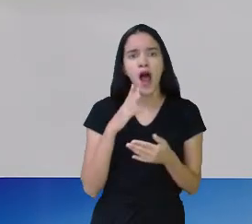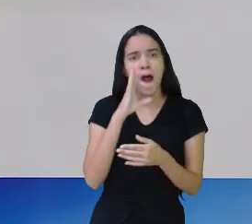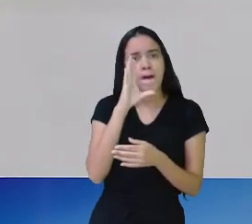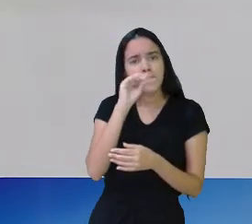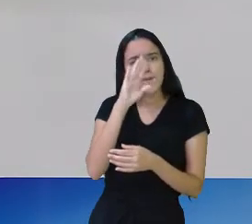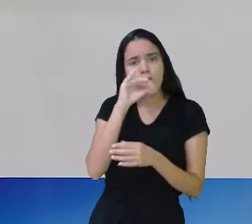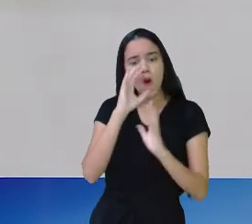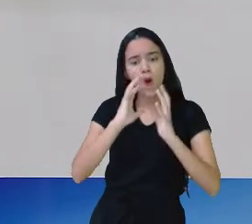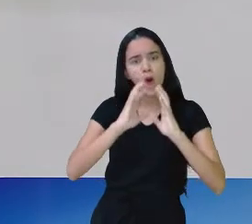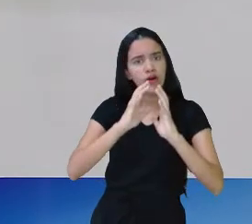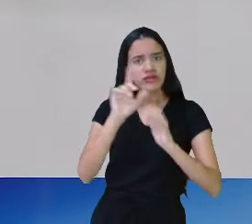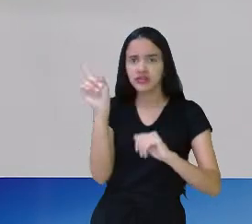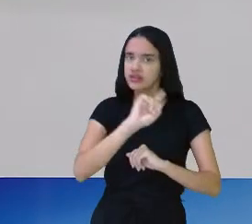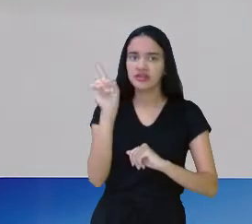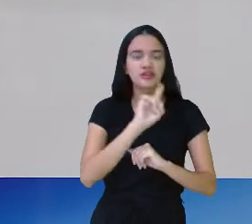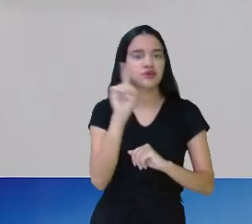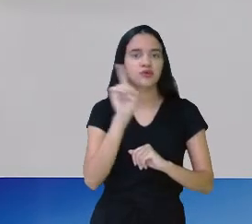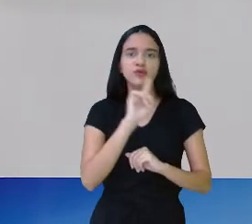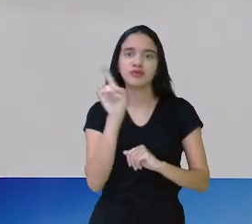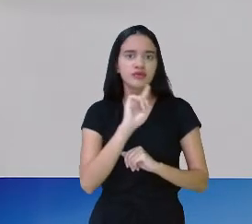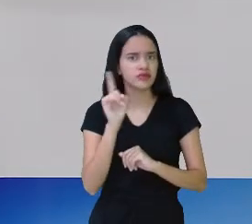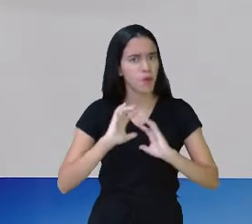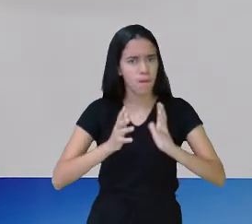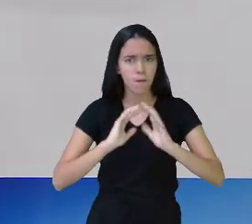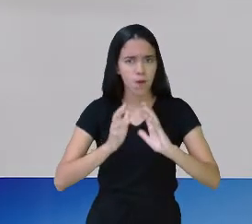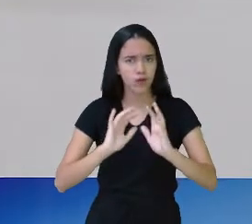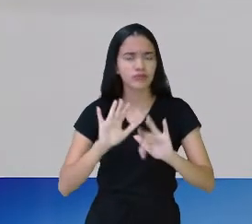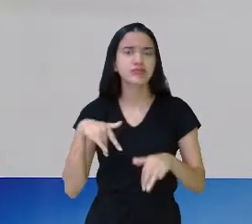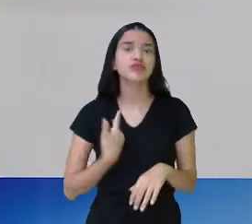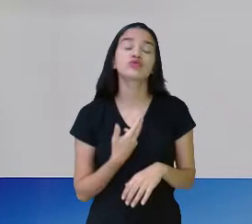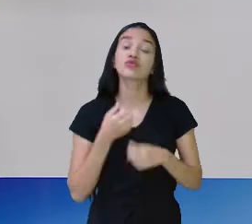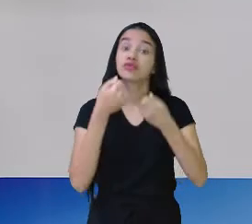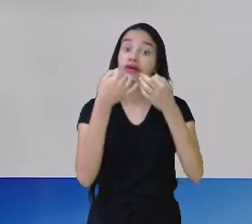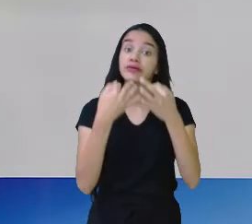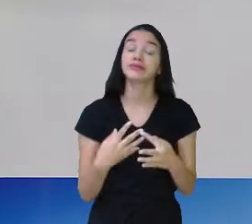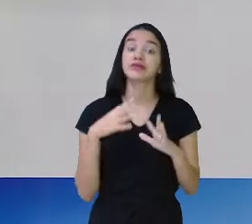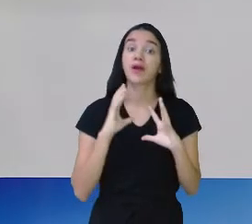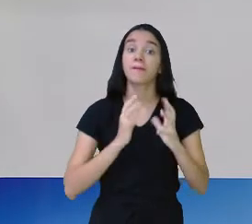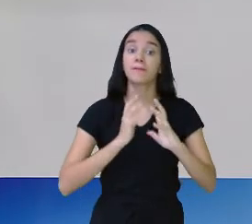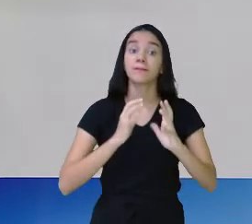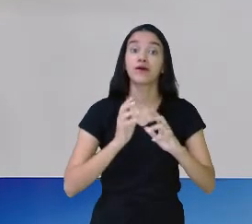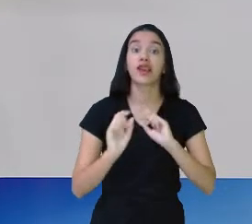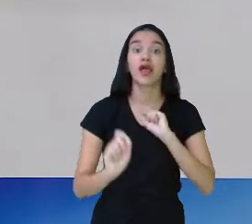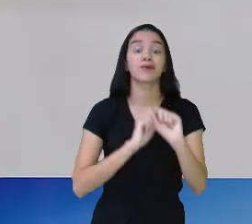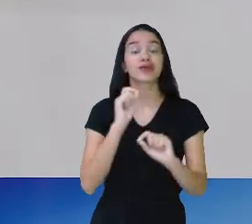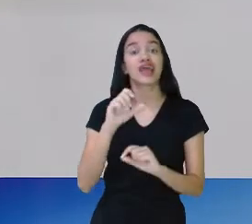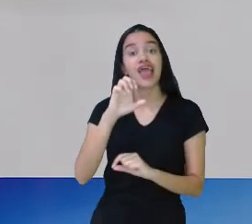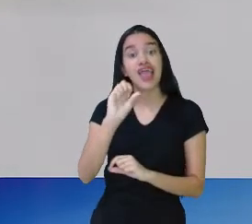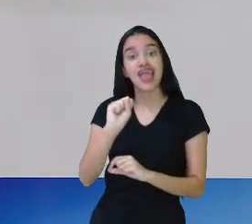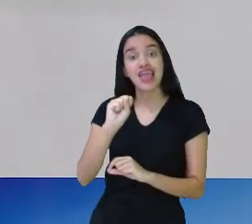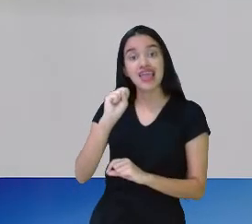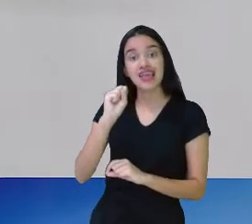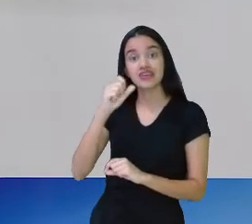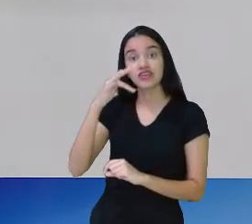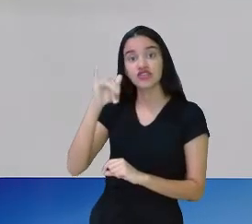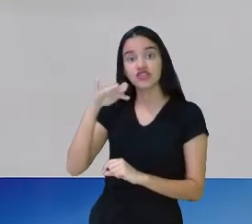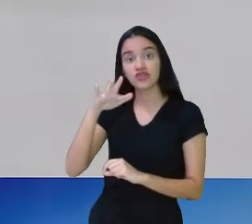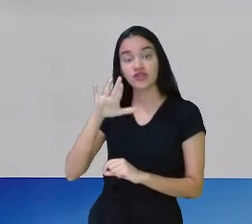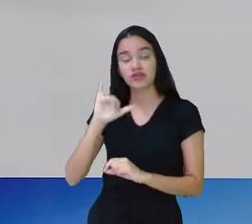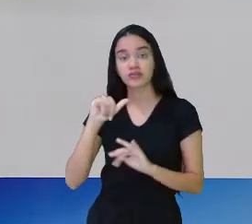não, viu? Que isso não é a bola não, tá? Quando a gente fala de bola, a gente fala de esfera. Figura geométrica